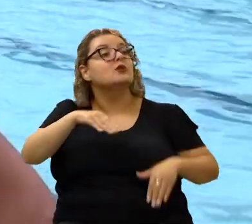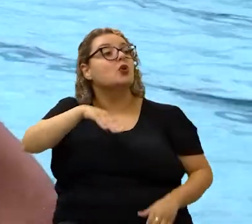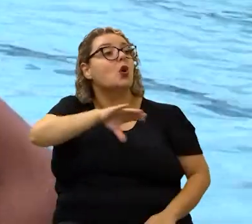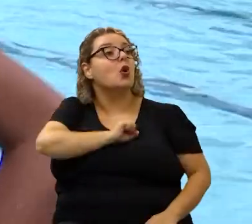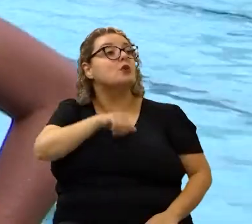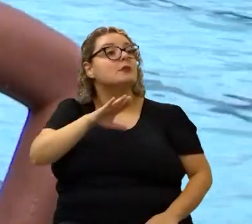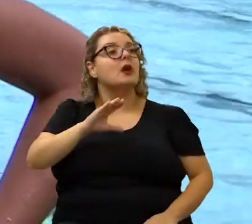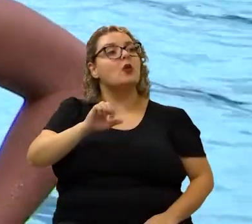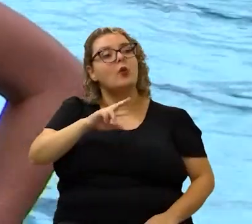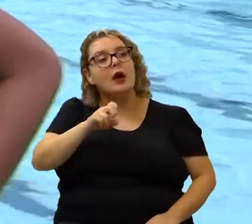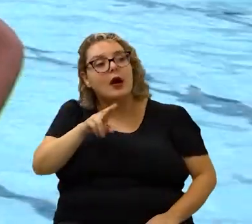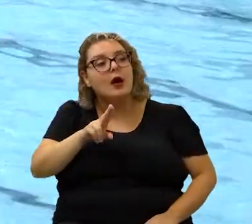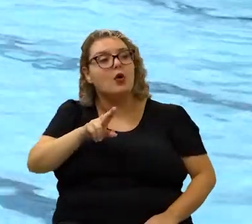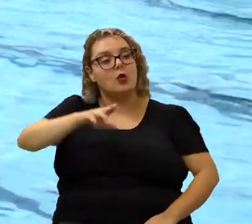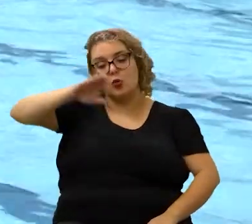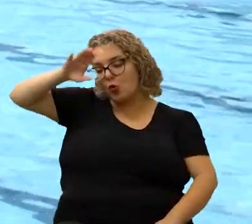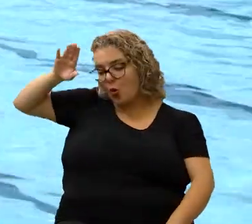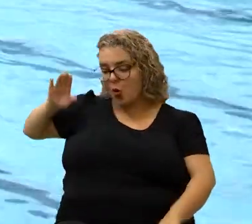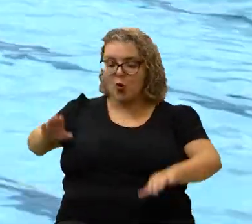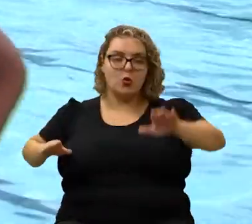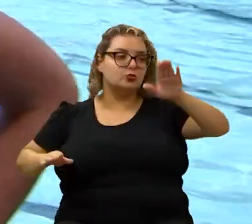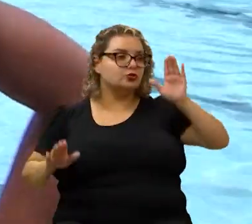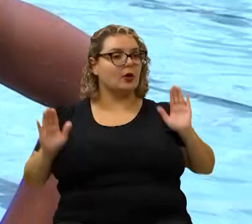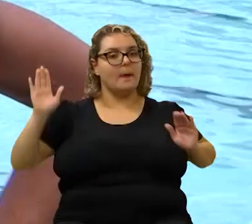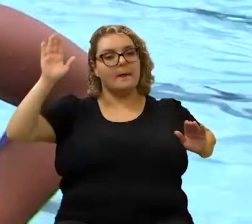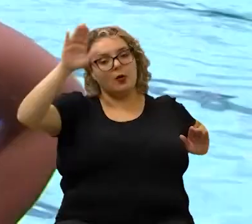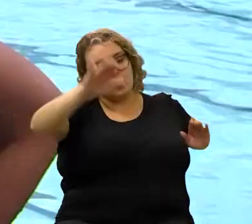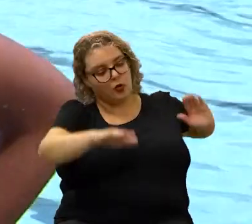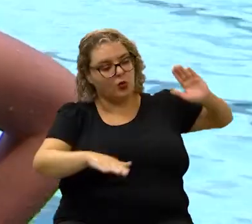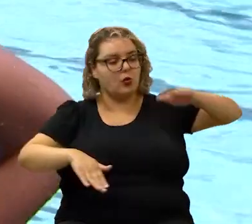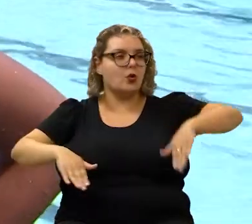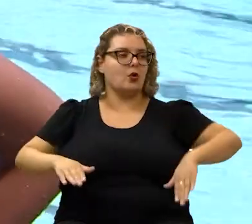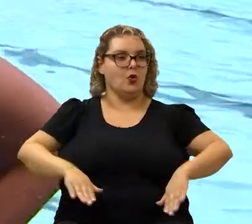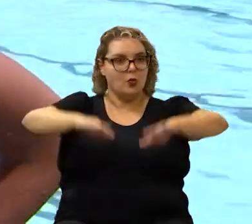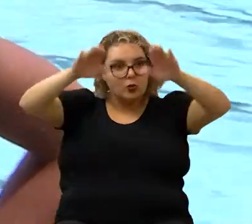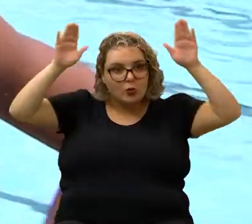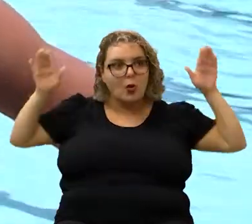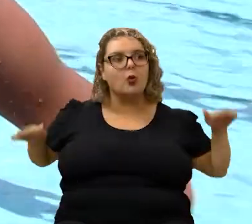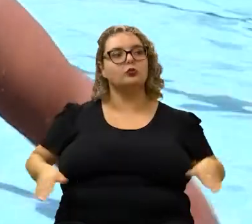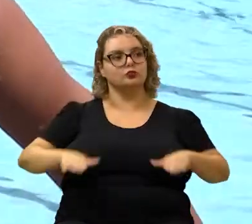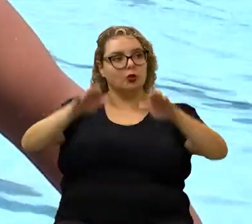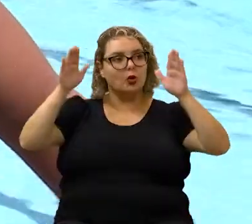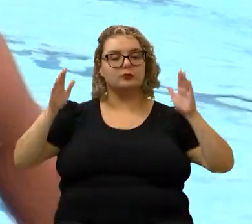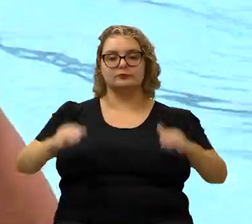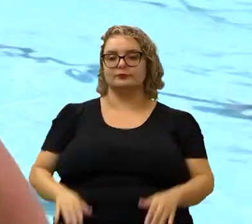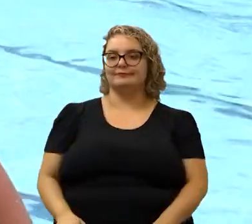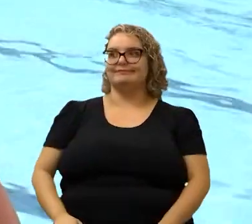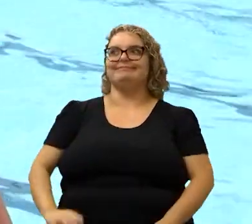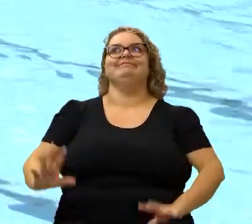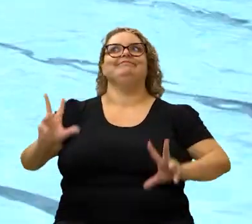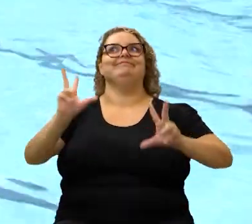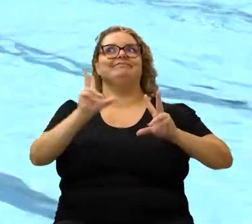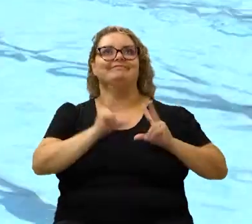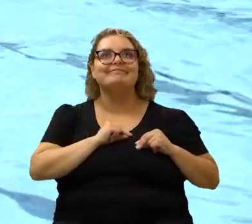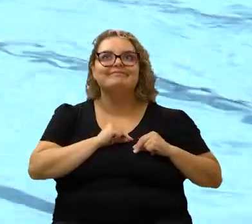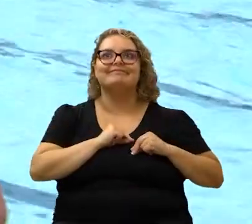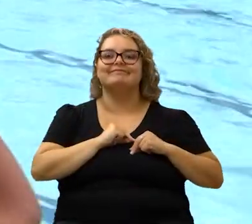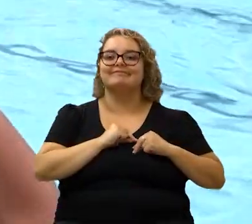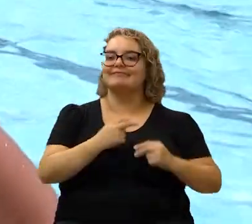de natação, Emanuele, que você mais gosta? O crawl, as costas, peito, borboleta?